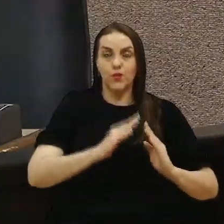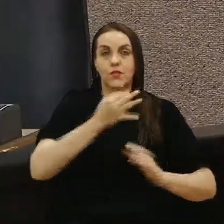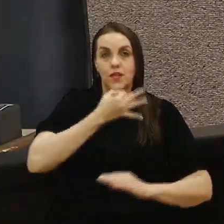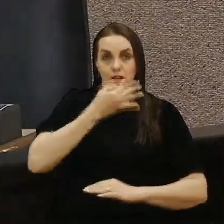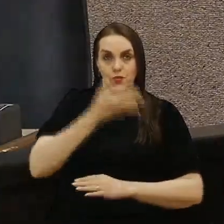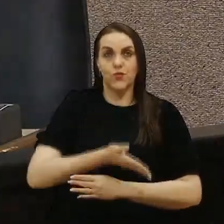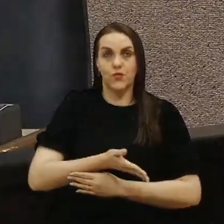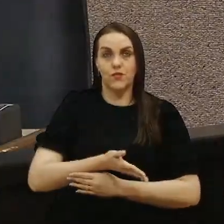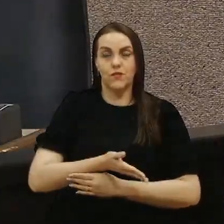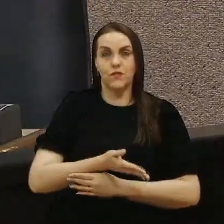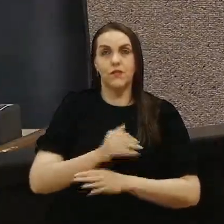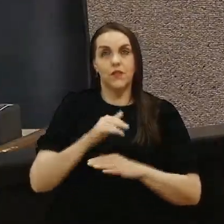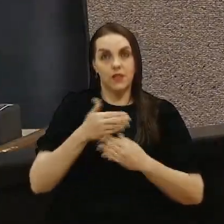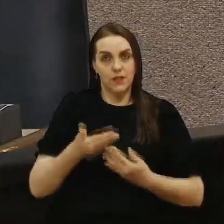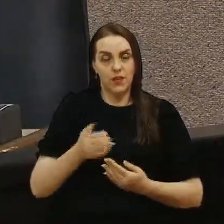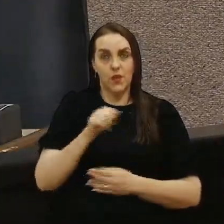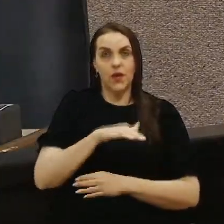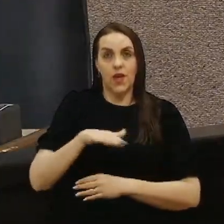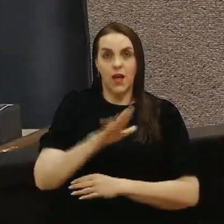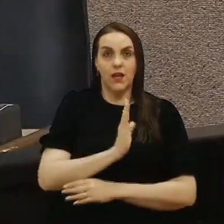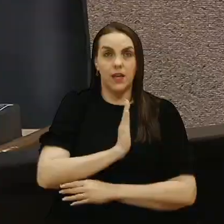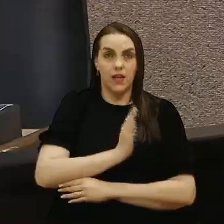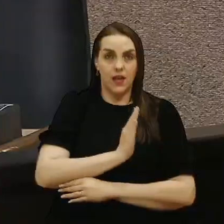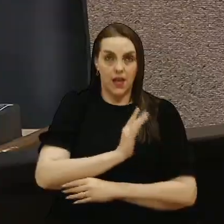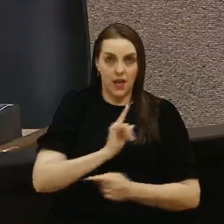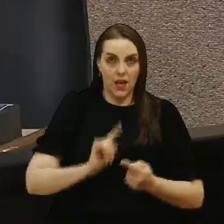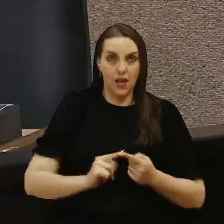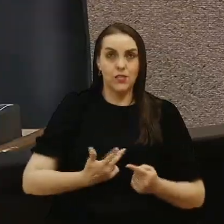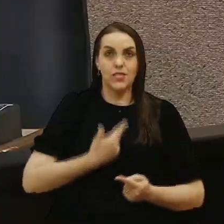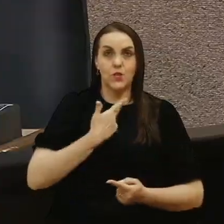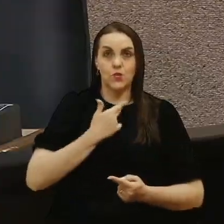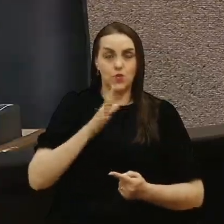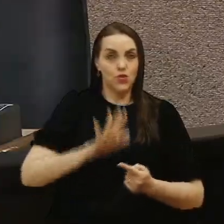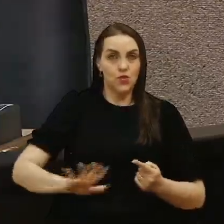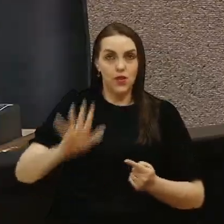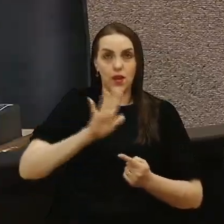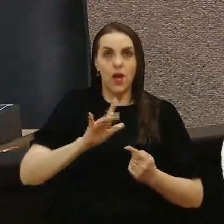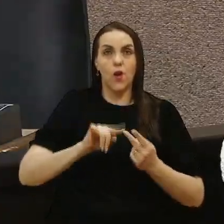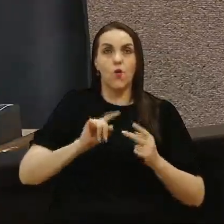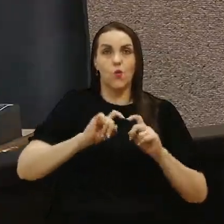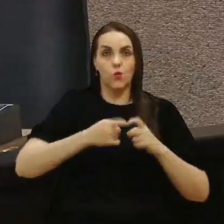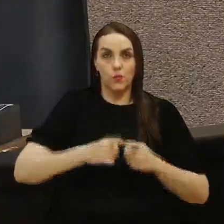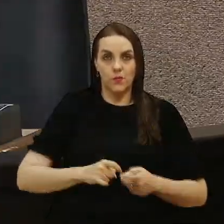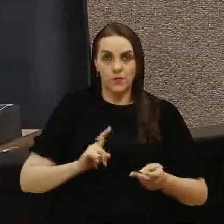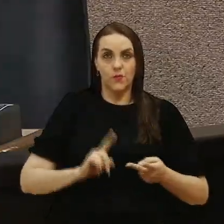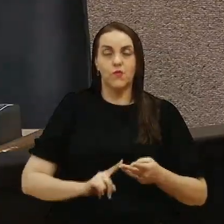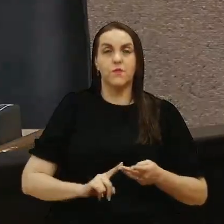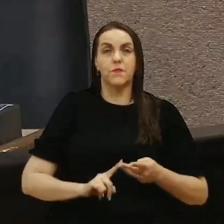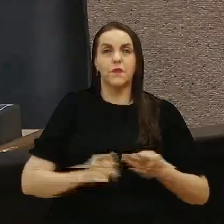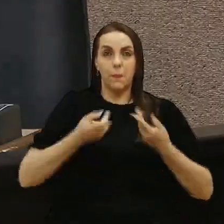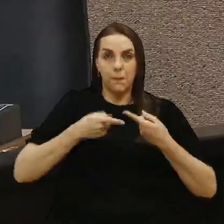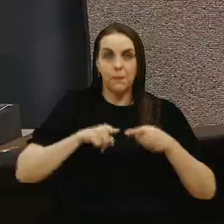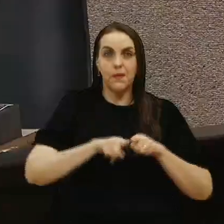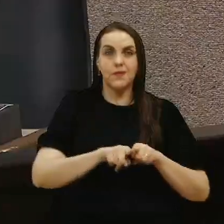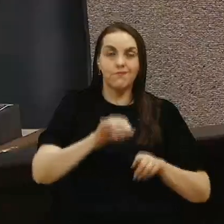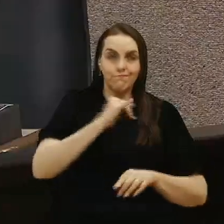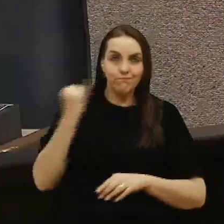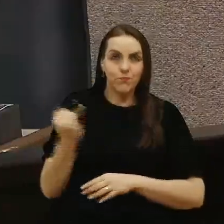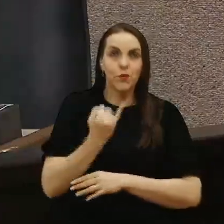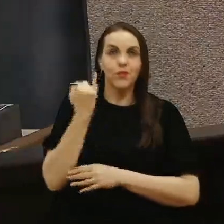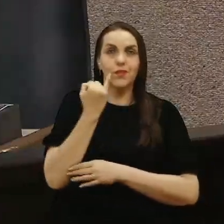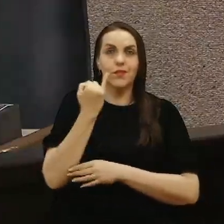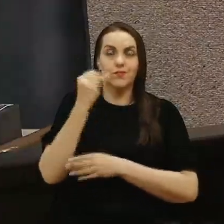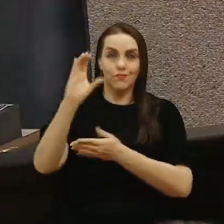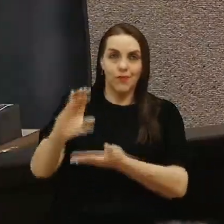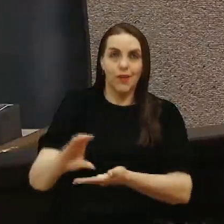do Sul. Então, nas áreas de cardiologia, cirurgia geral e ortopedia. Então, essa parceria é importante através de